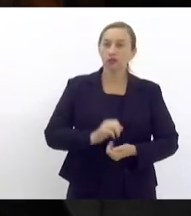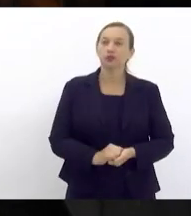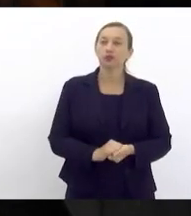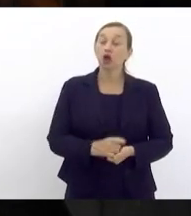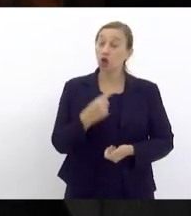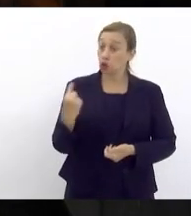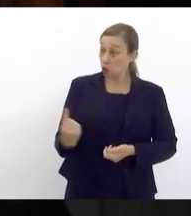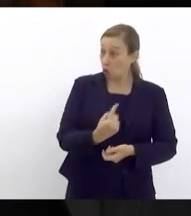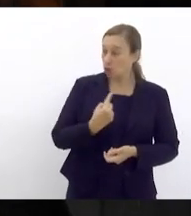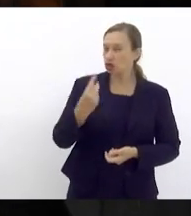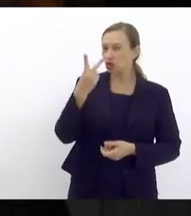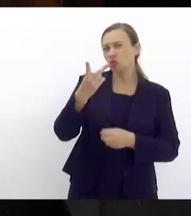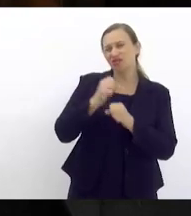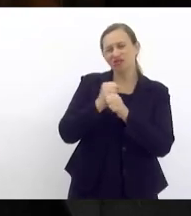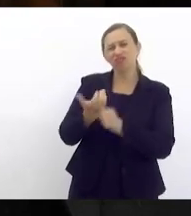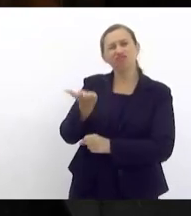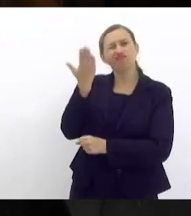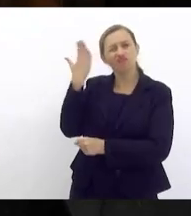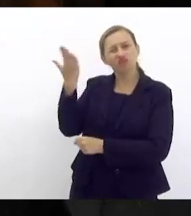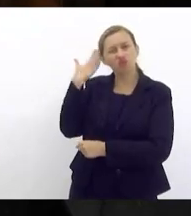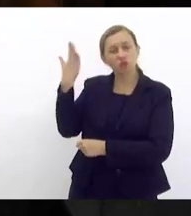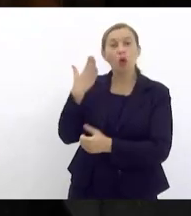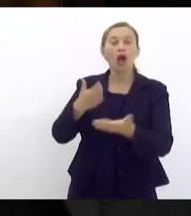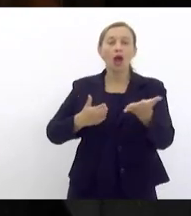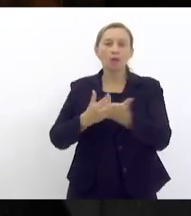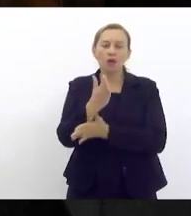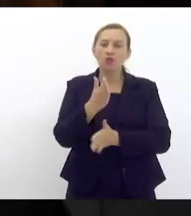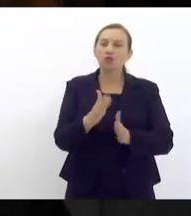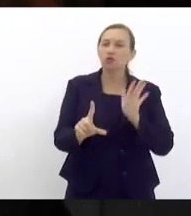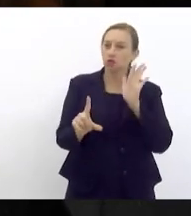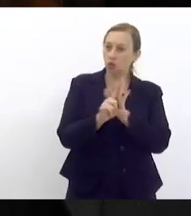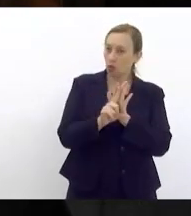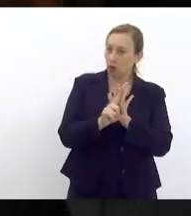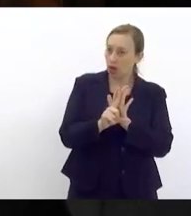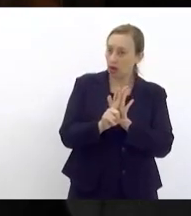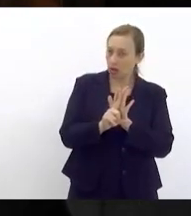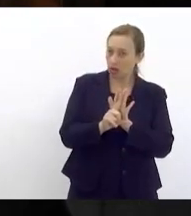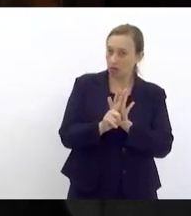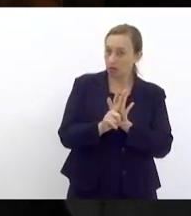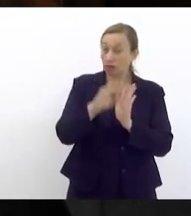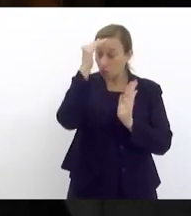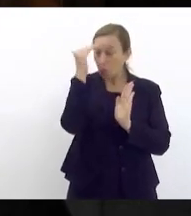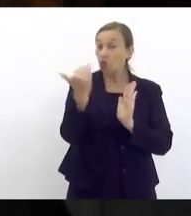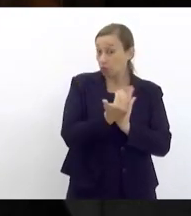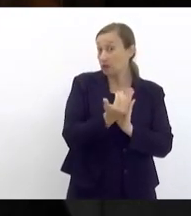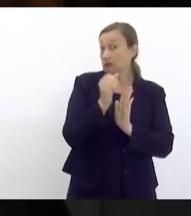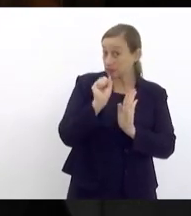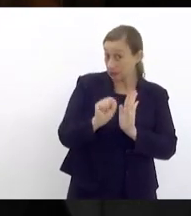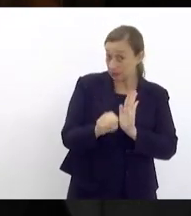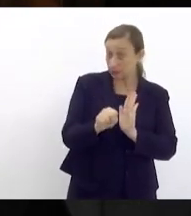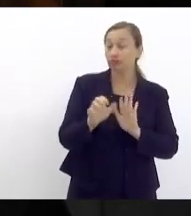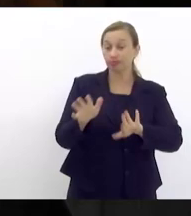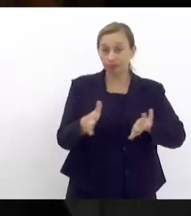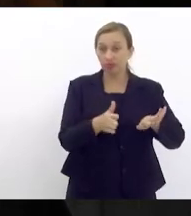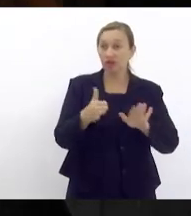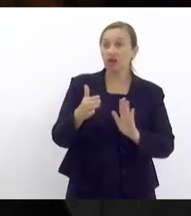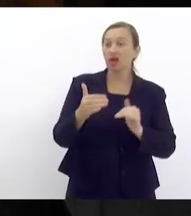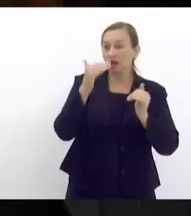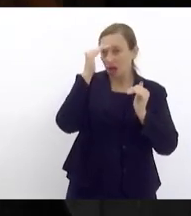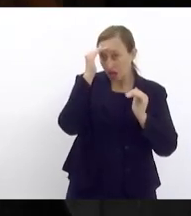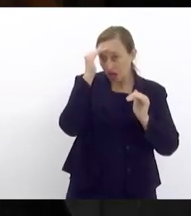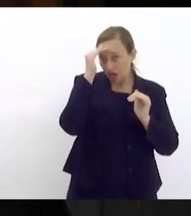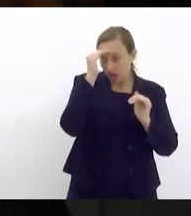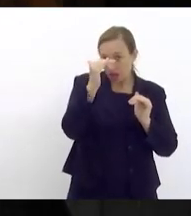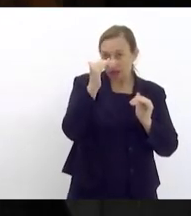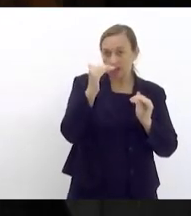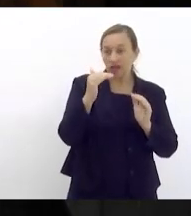acerca de dois anos atrás aprovamos uma lei que tá em vigor e tá achando cumprida graças a comissão